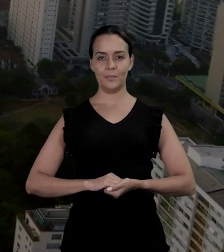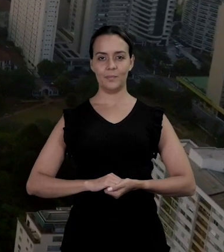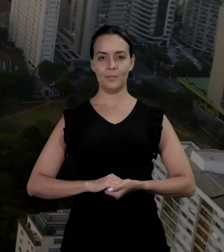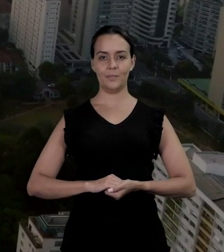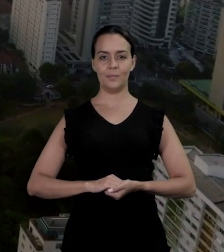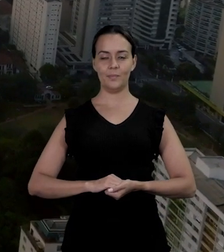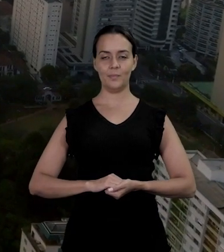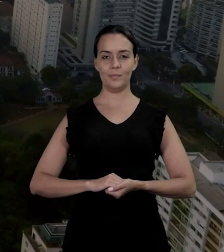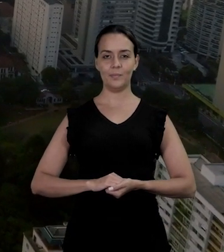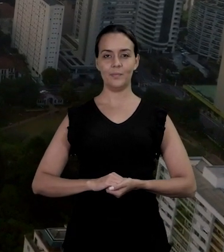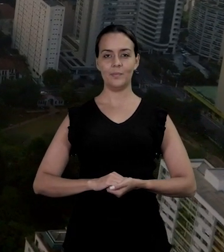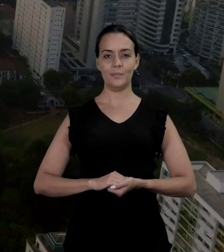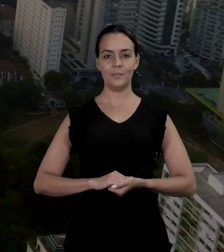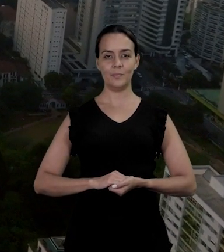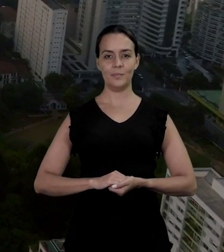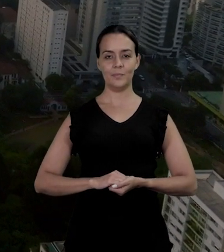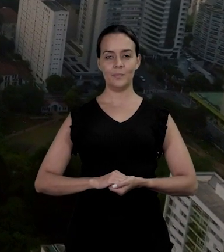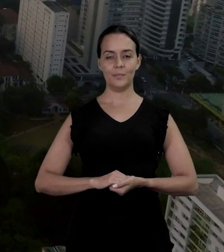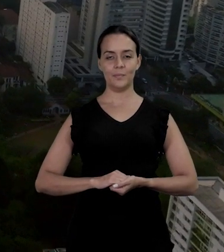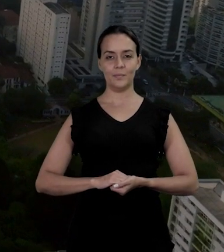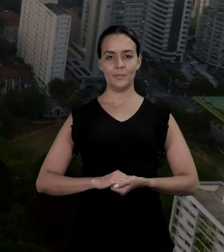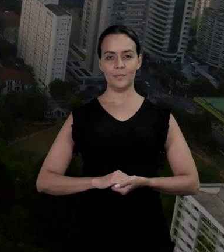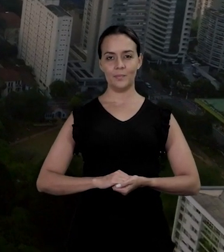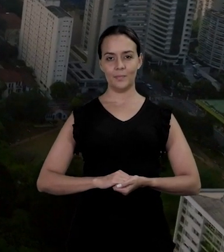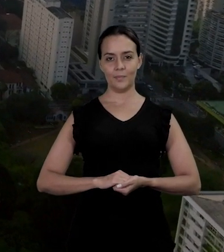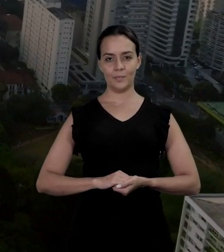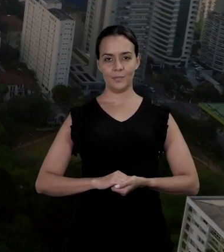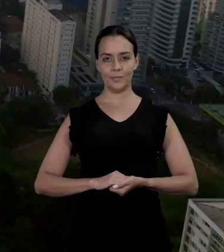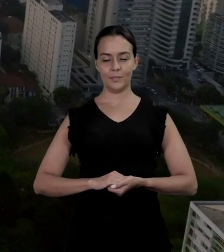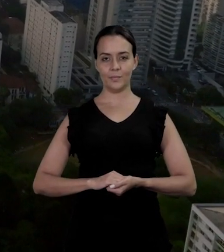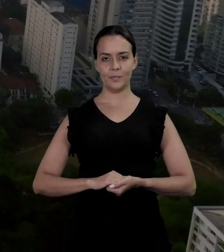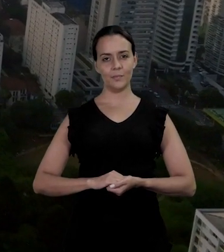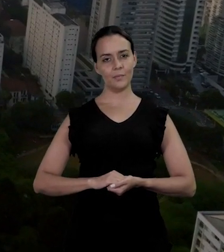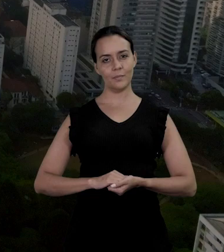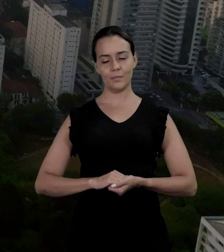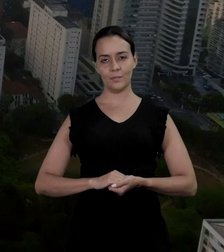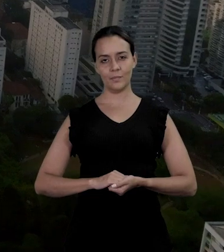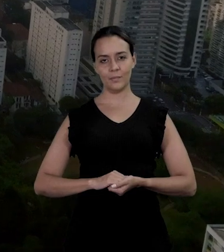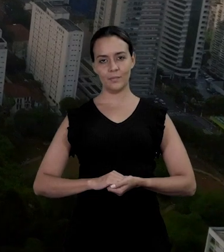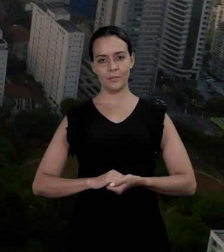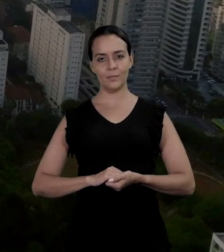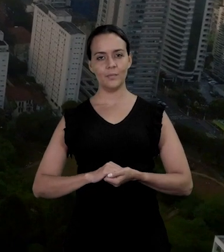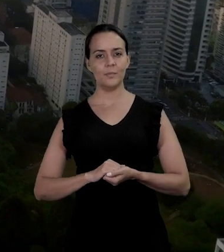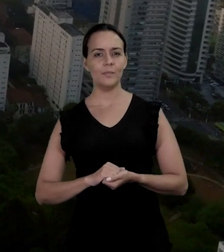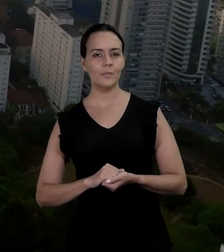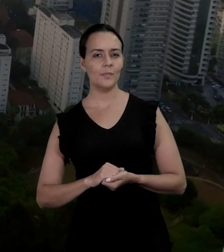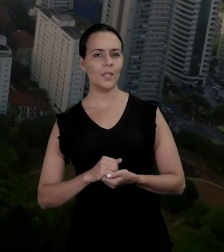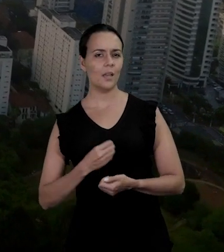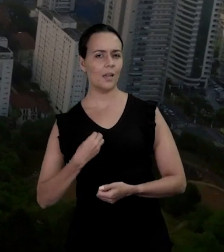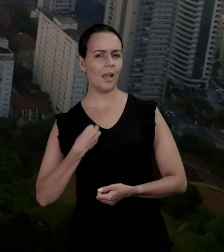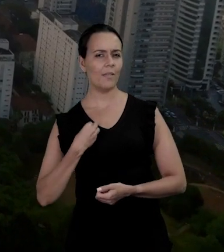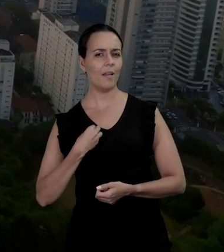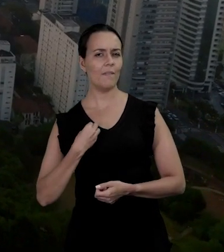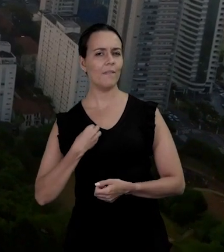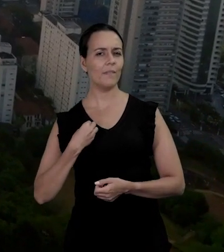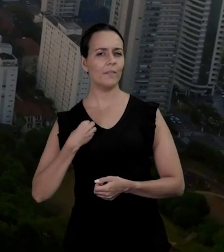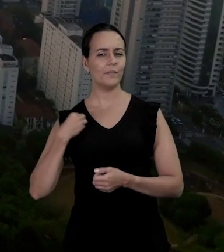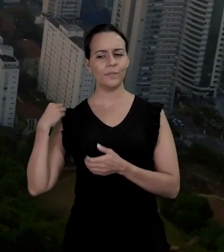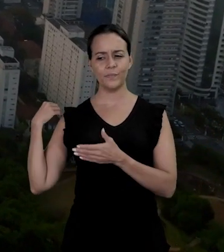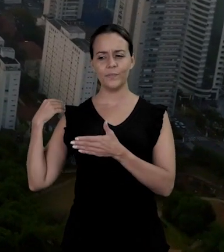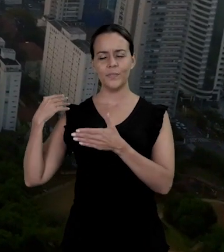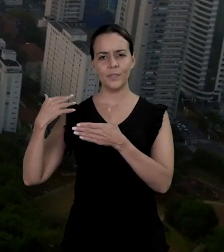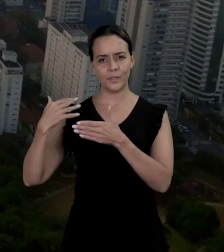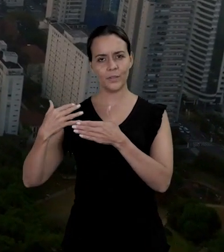A maior parte da nossa vida, desenvolvimento, né, da humanidade, a gente passou no cenário lento. Então a gente